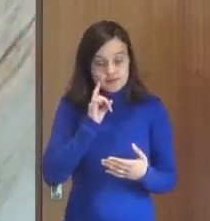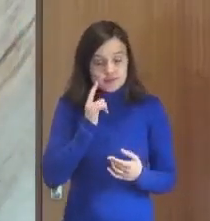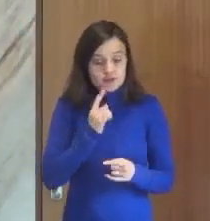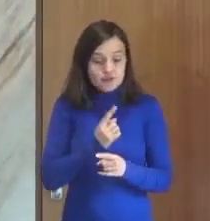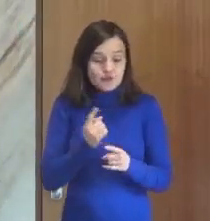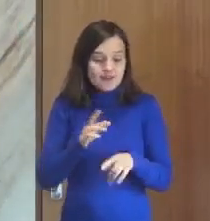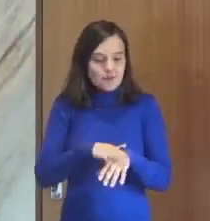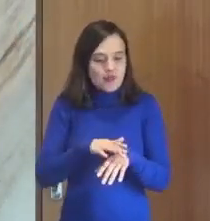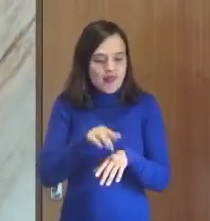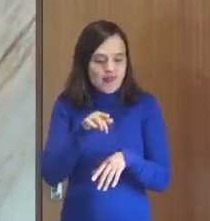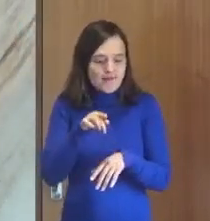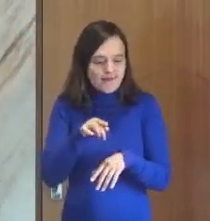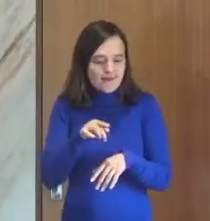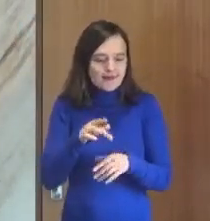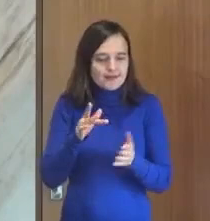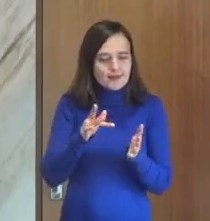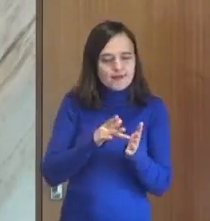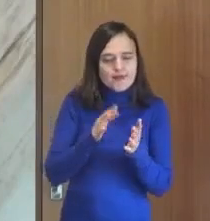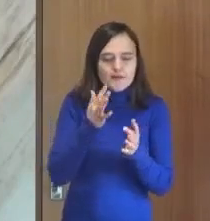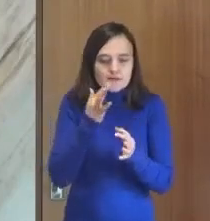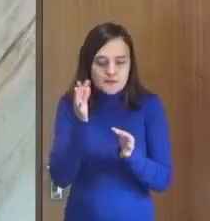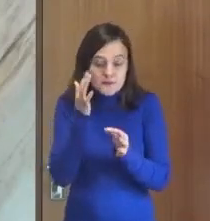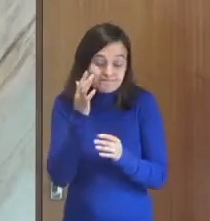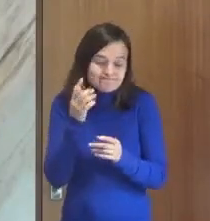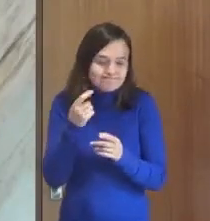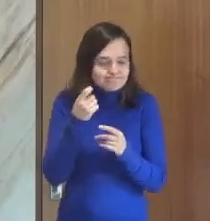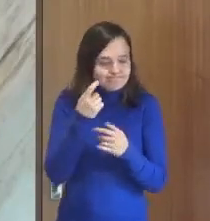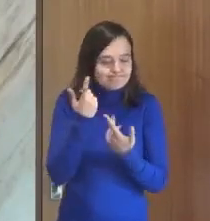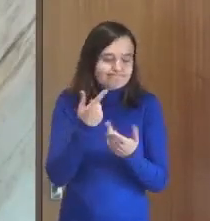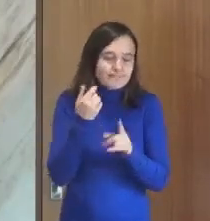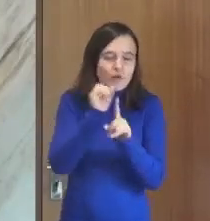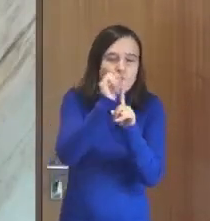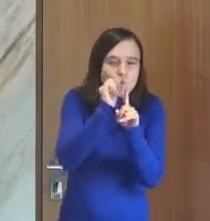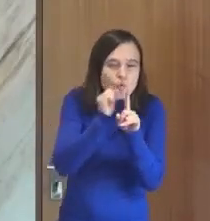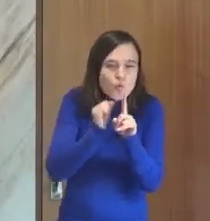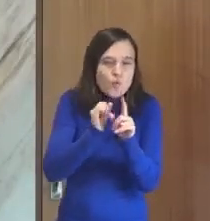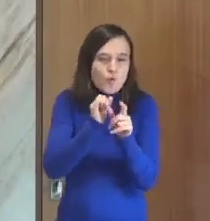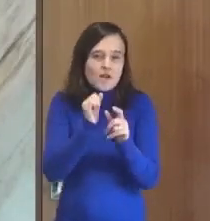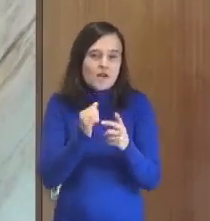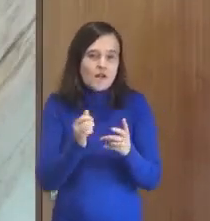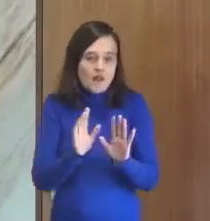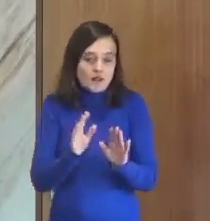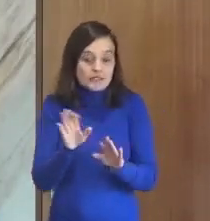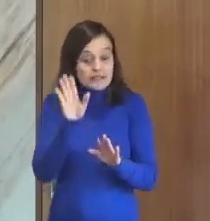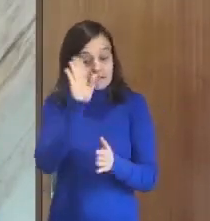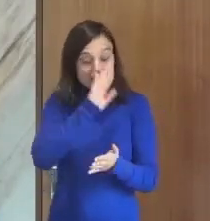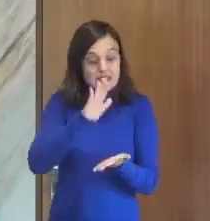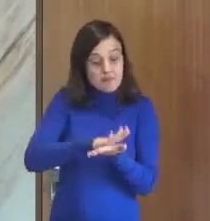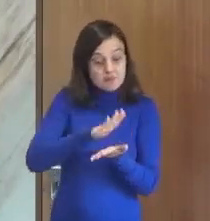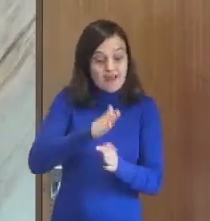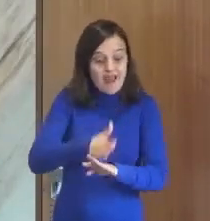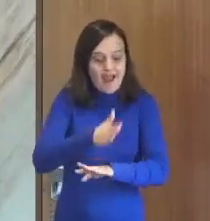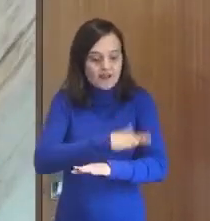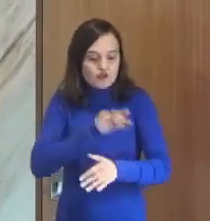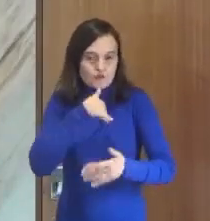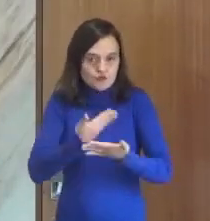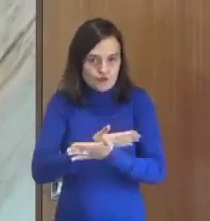as revisões que deveria ter feito se eu tivesse uma edição prévia, não é, à sua morte,